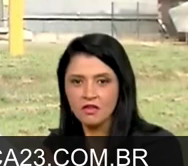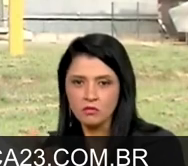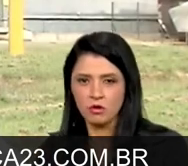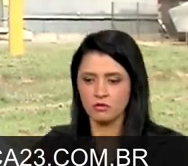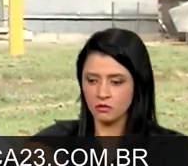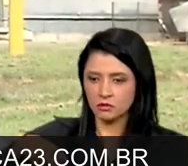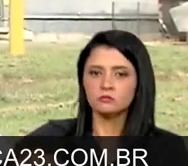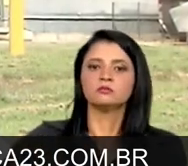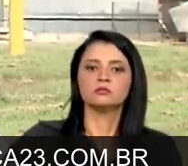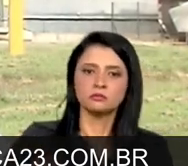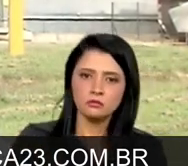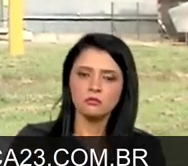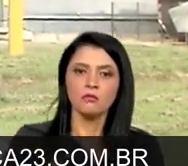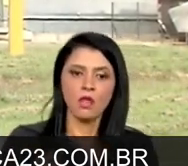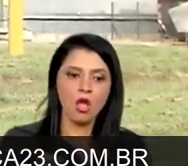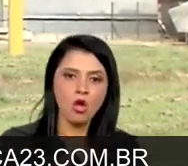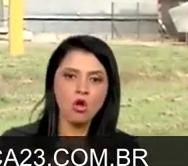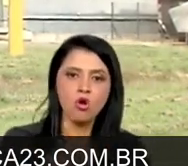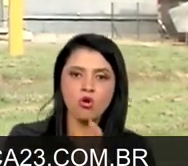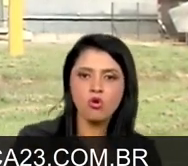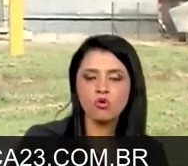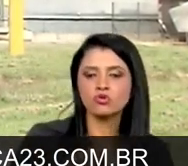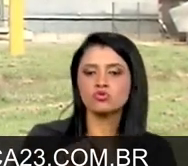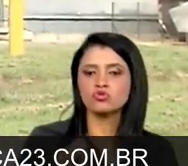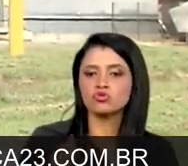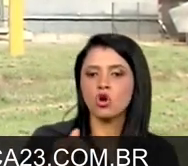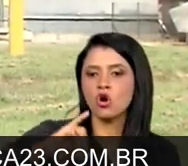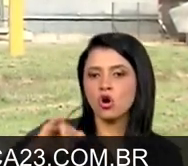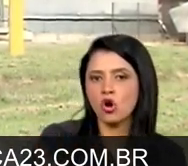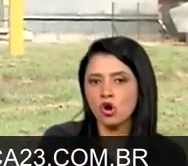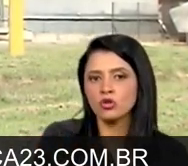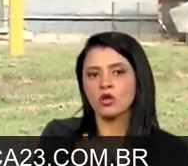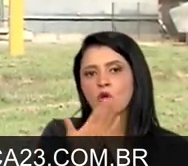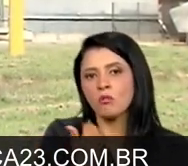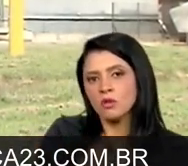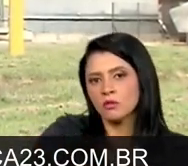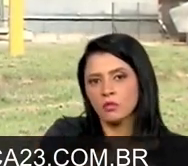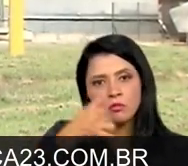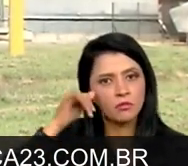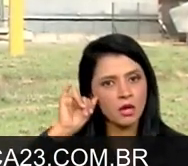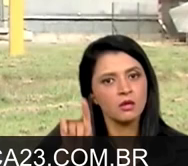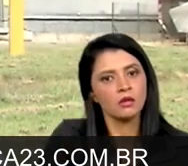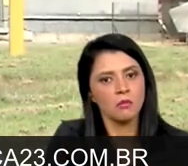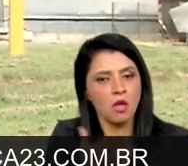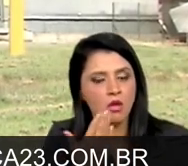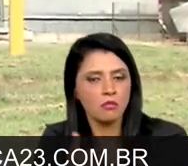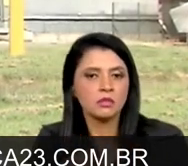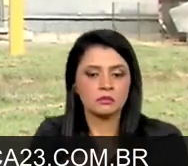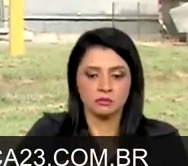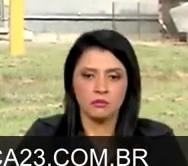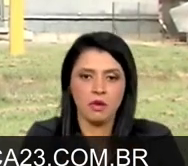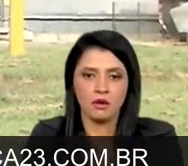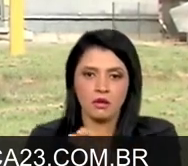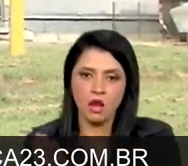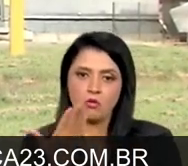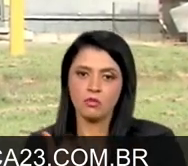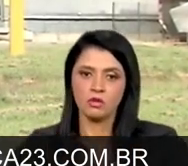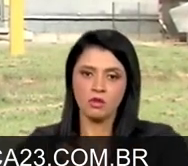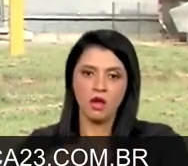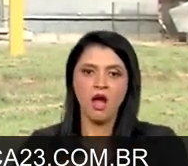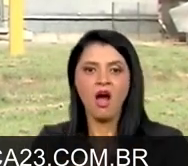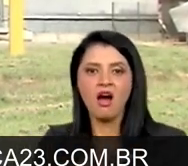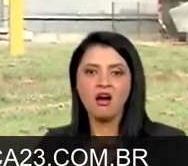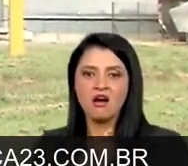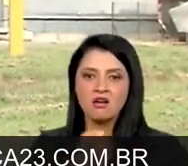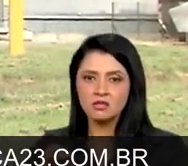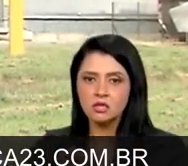teoricamente, vai aumentar o consumo de soja através do farelo e vai aumentar o consumo de milho também para a formulação de rações. Então, de